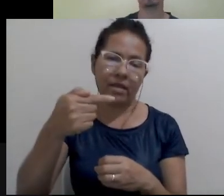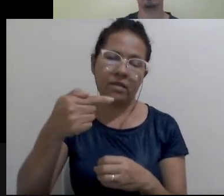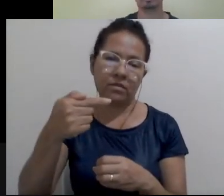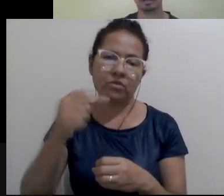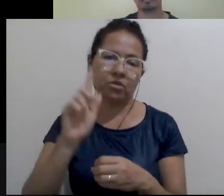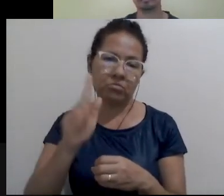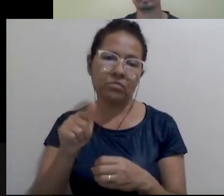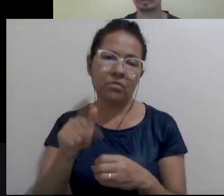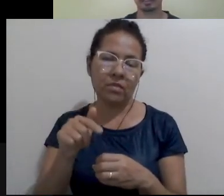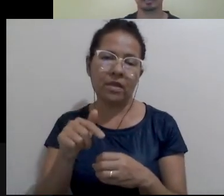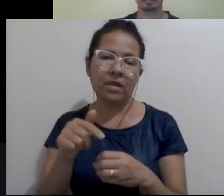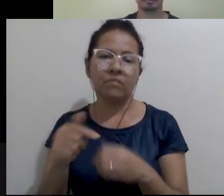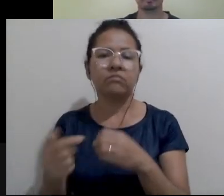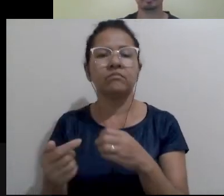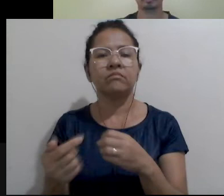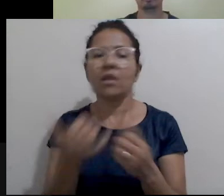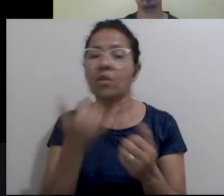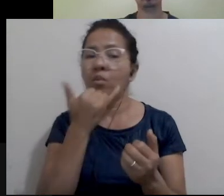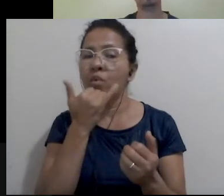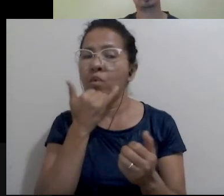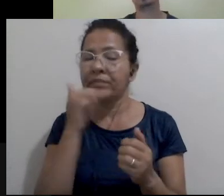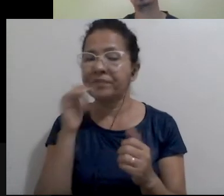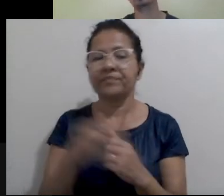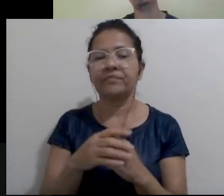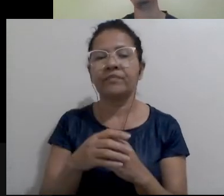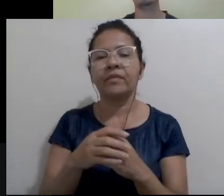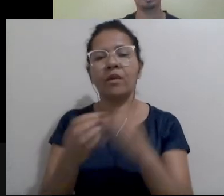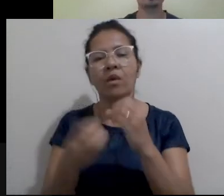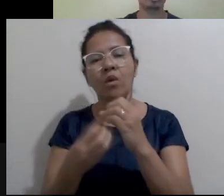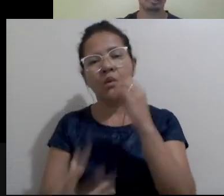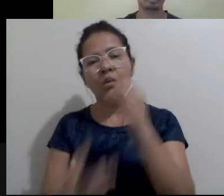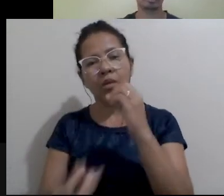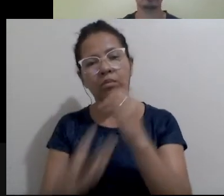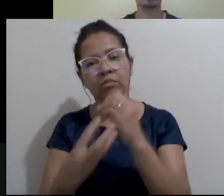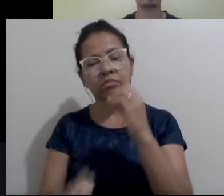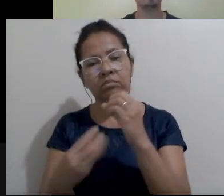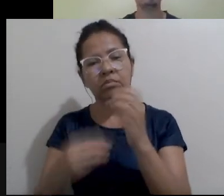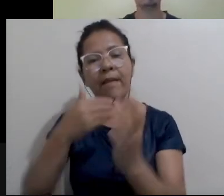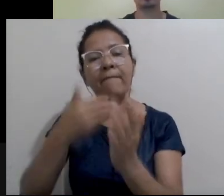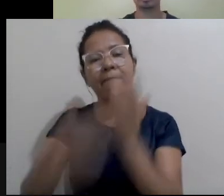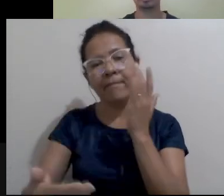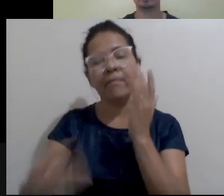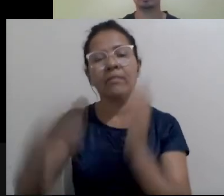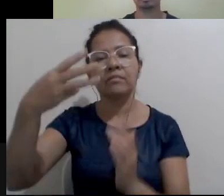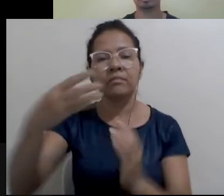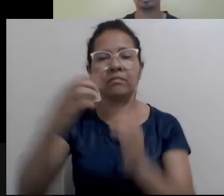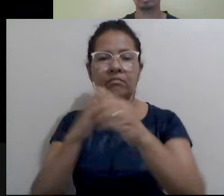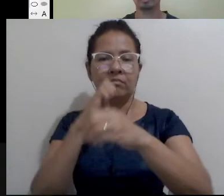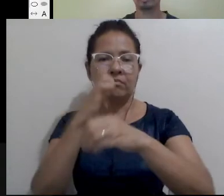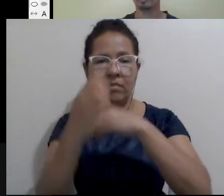estado fundamental, no estado oxidado, né, CO3+, ele perde os 3